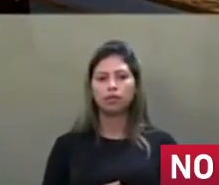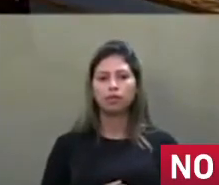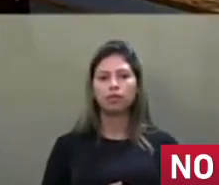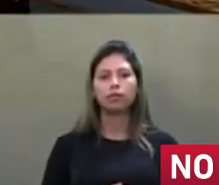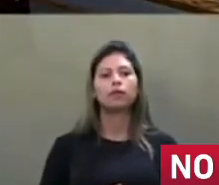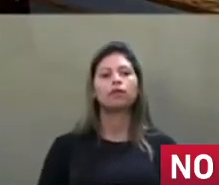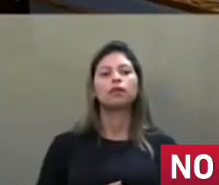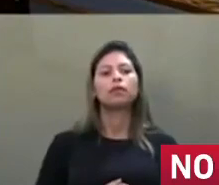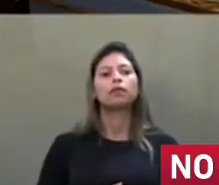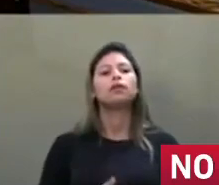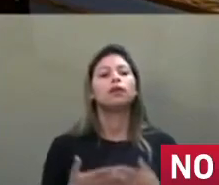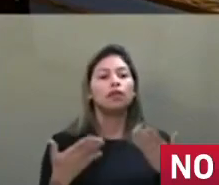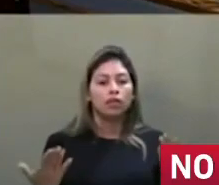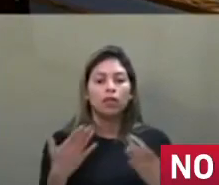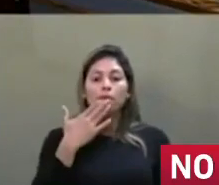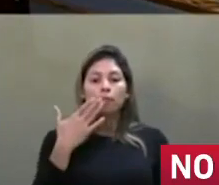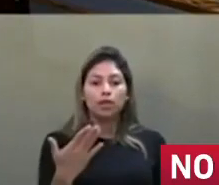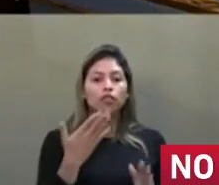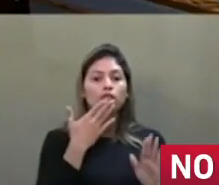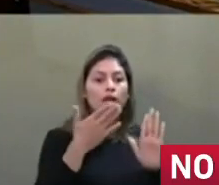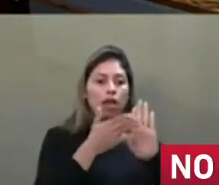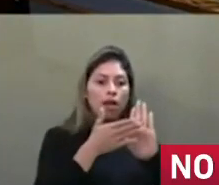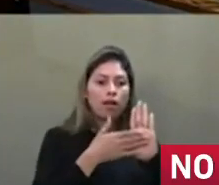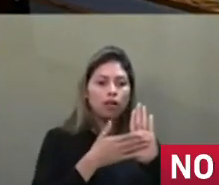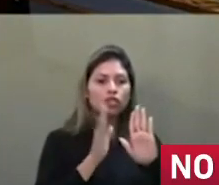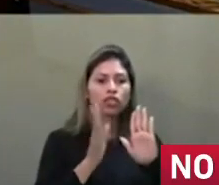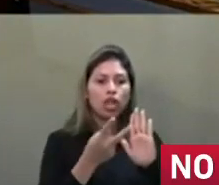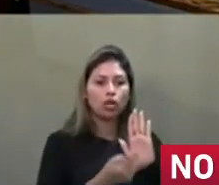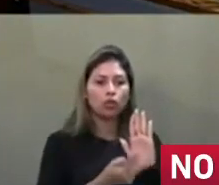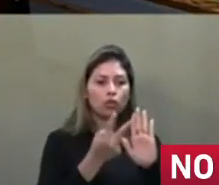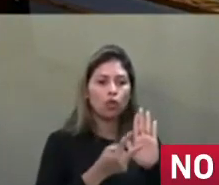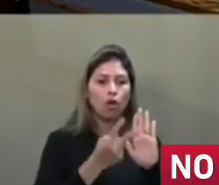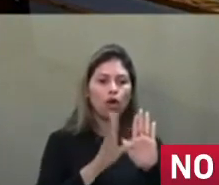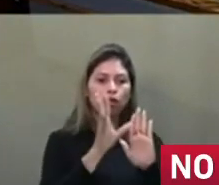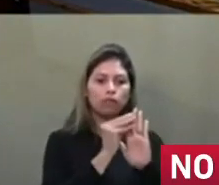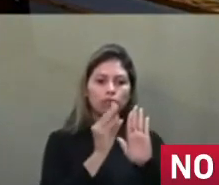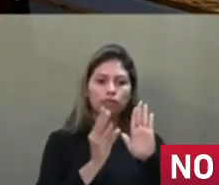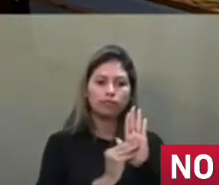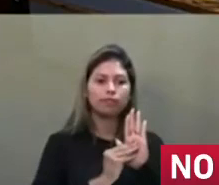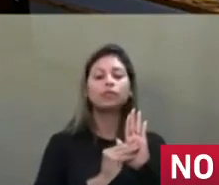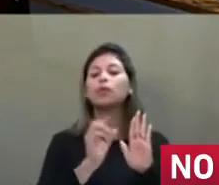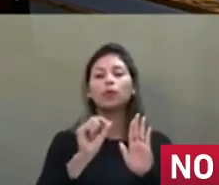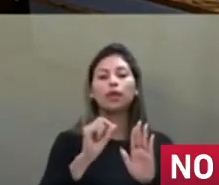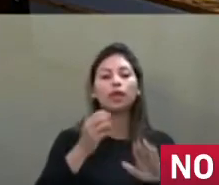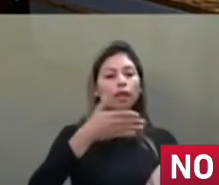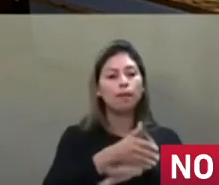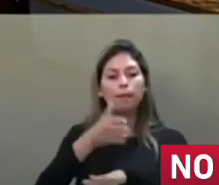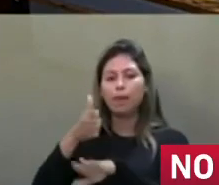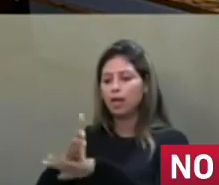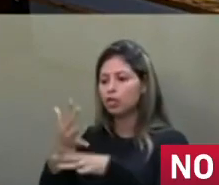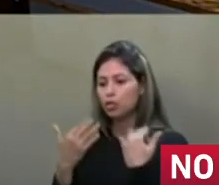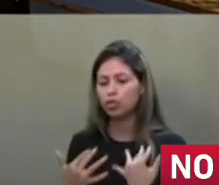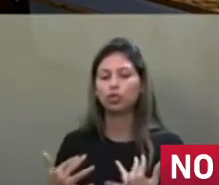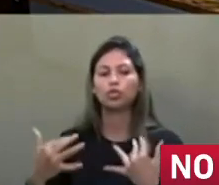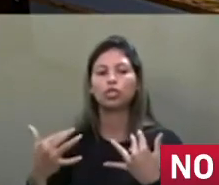pautada pelo menos 2 vezes na comissão, no início do mês de abril e no mês de março. Esse texto é de relatoria do senador